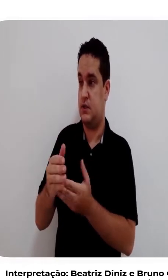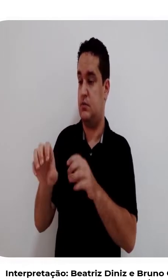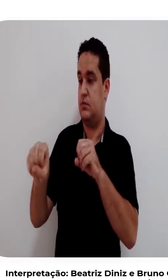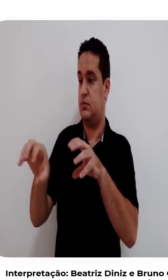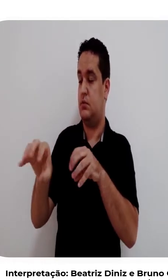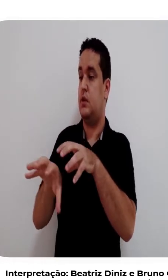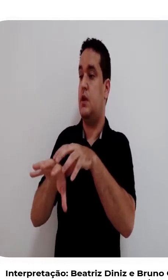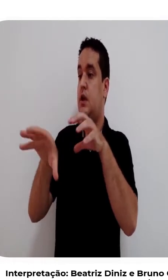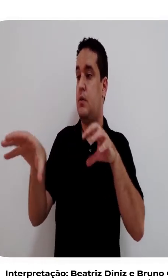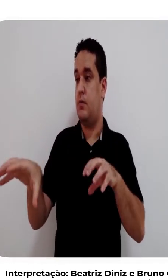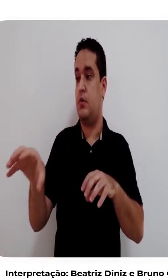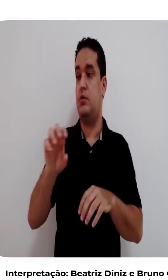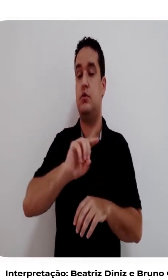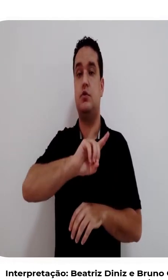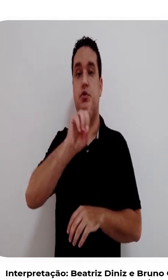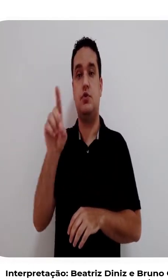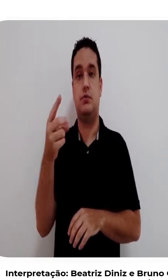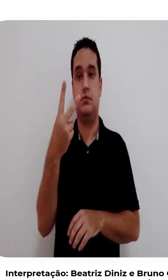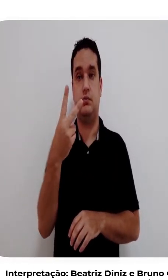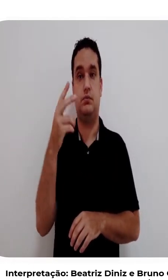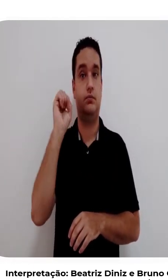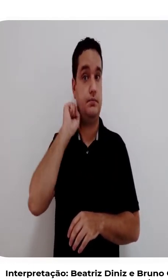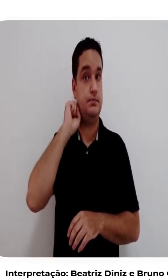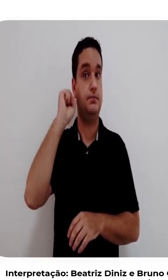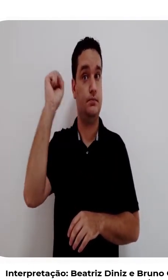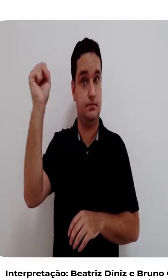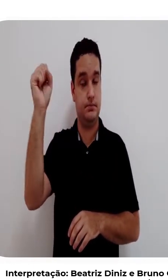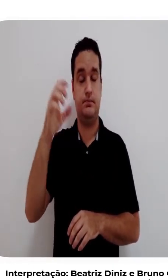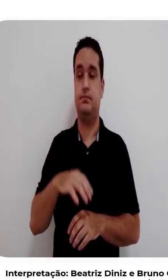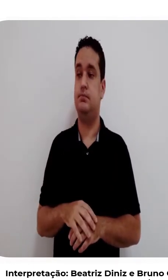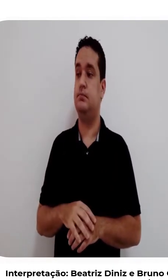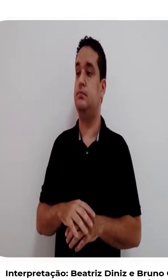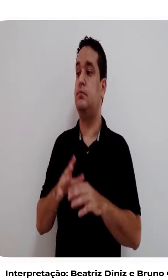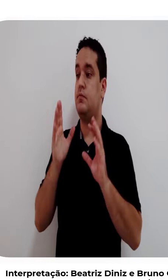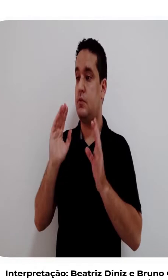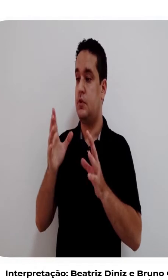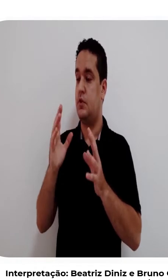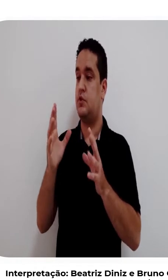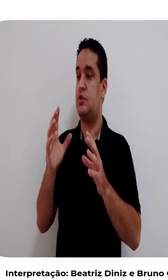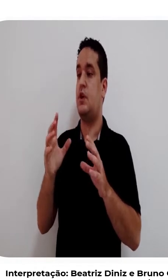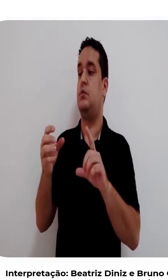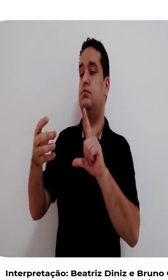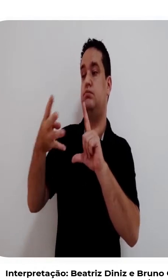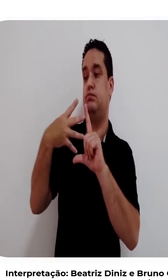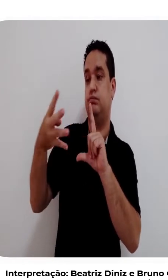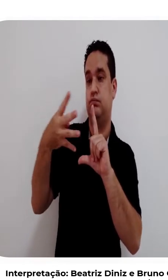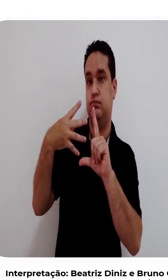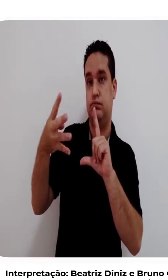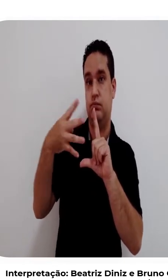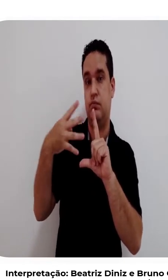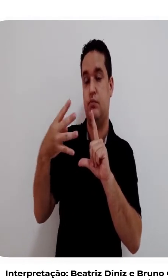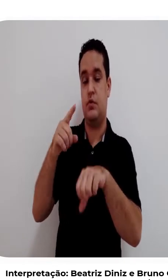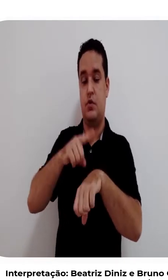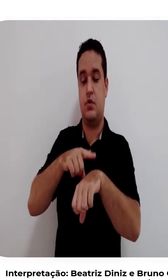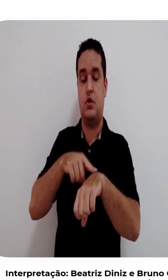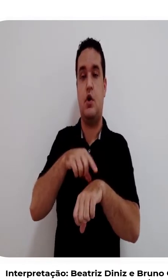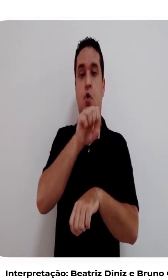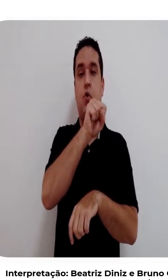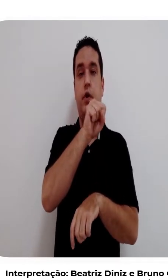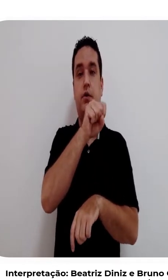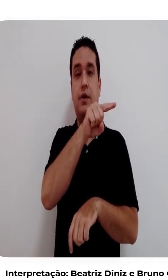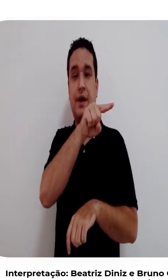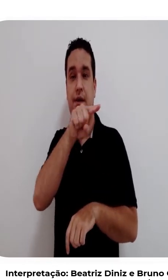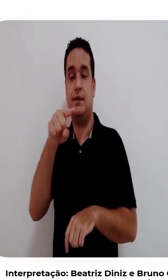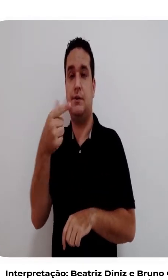remotas desde o dia 2 de abril, já no formato de videoconferência, de 8 a meio-dia,